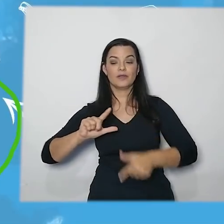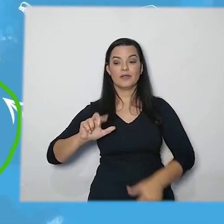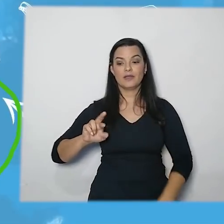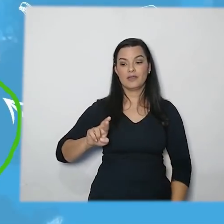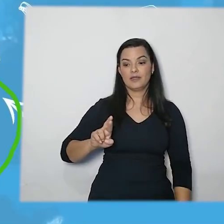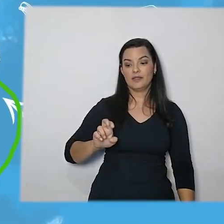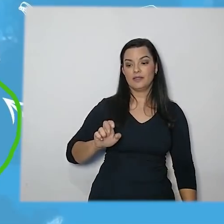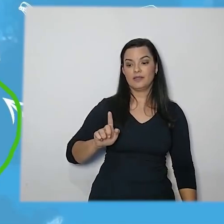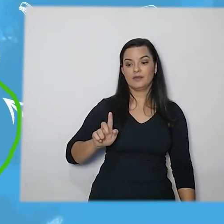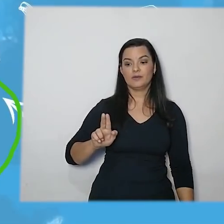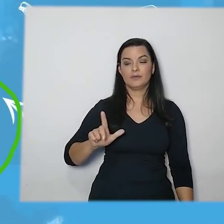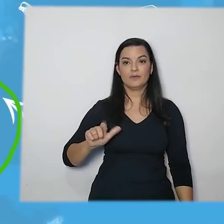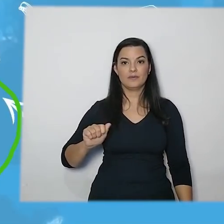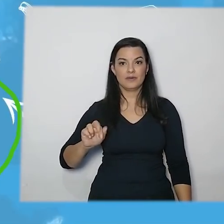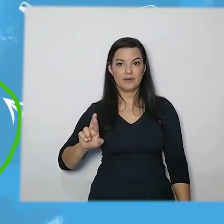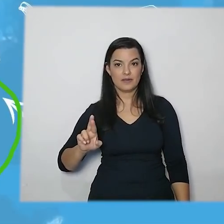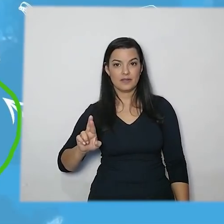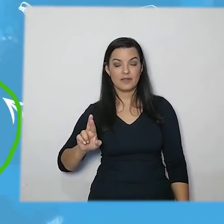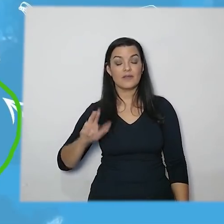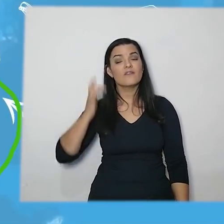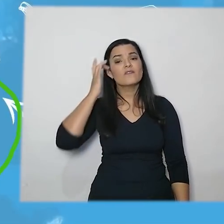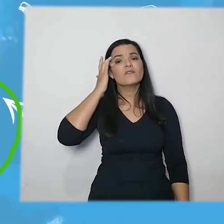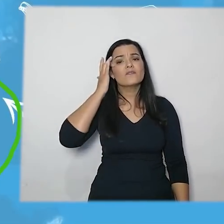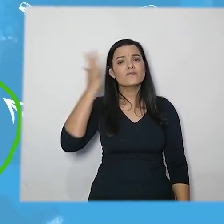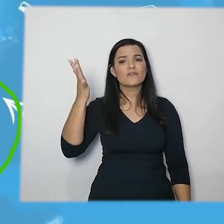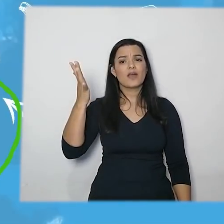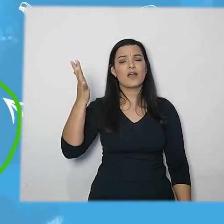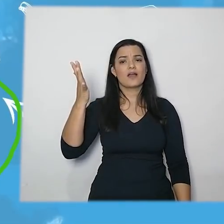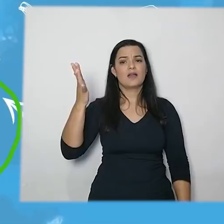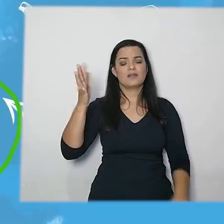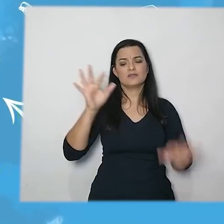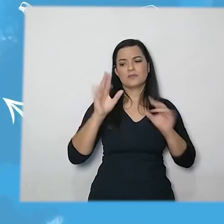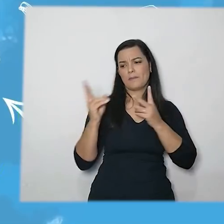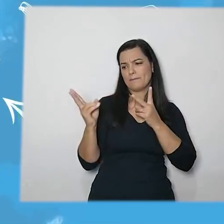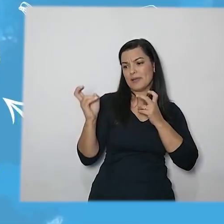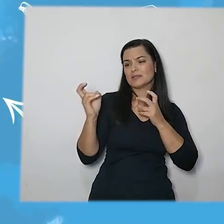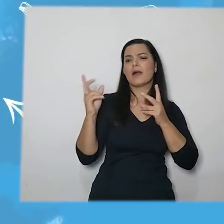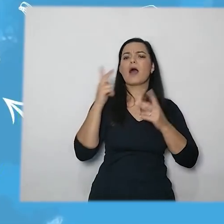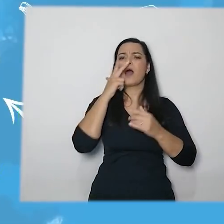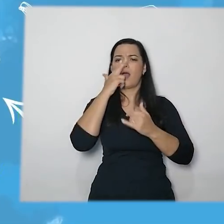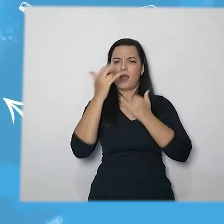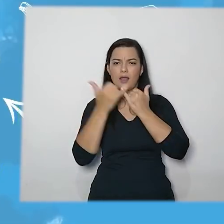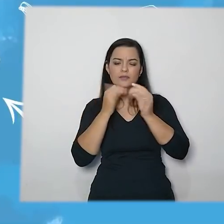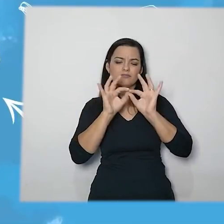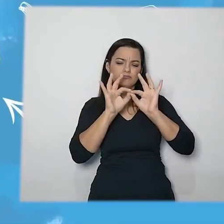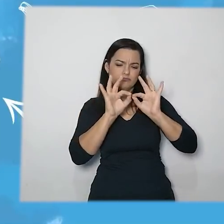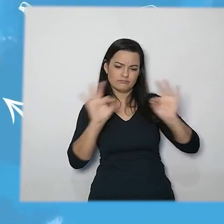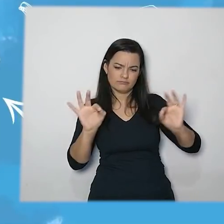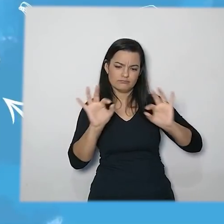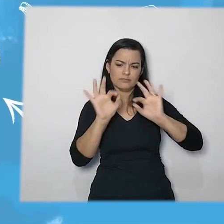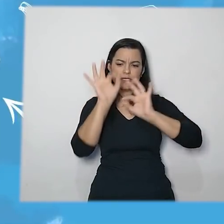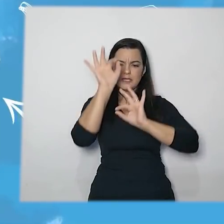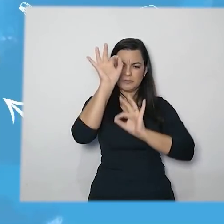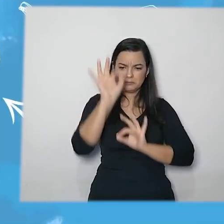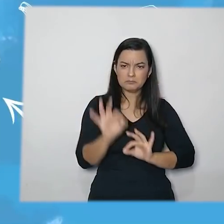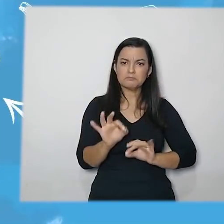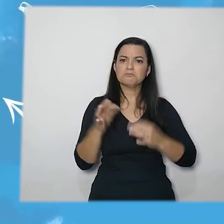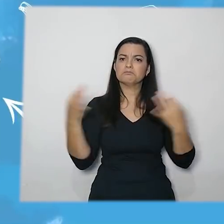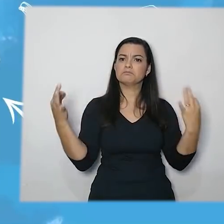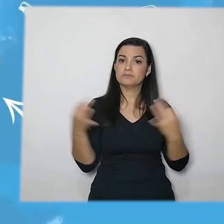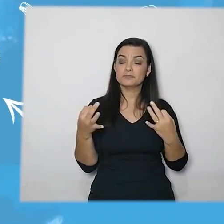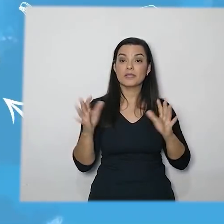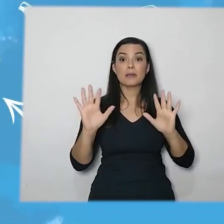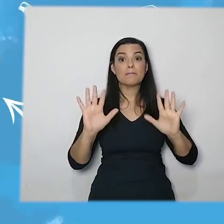fácil observarmos e estabelecermos essas relações. E se nós